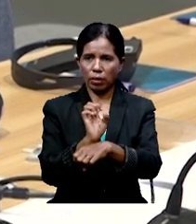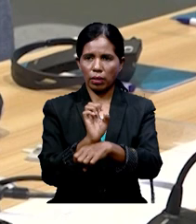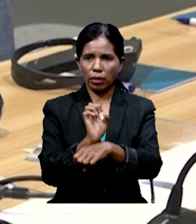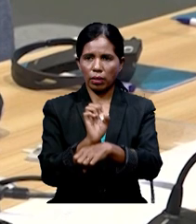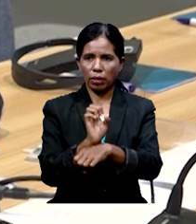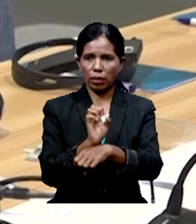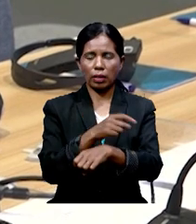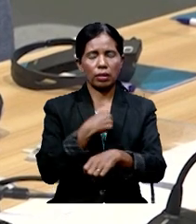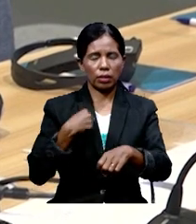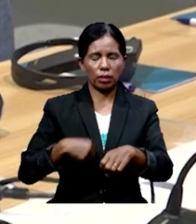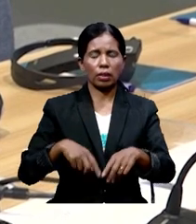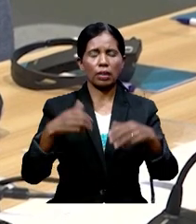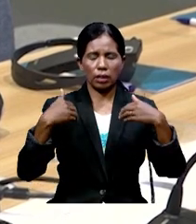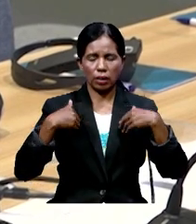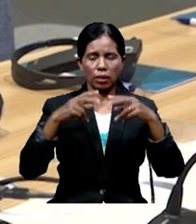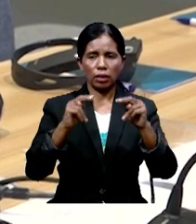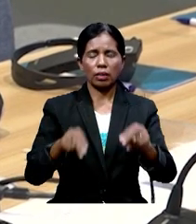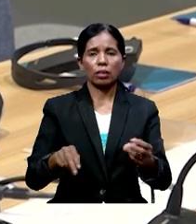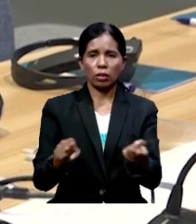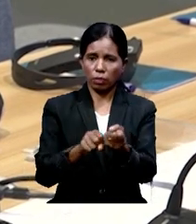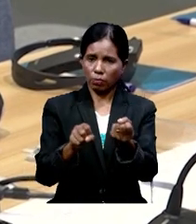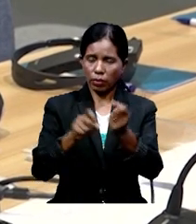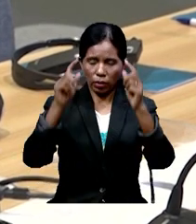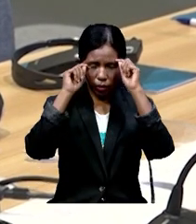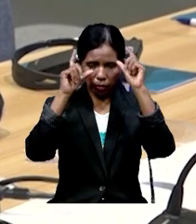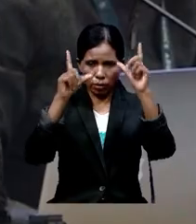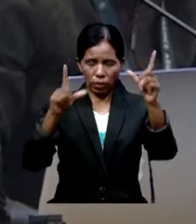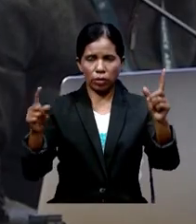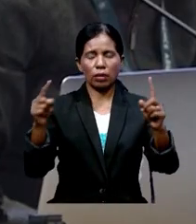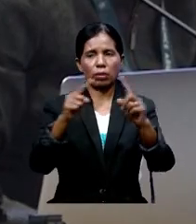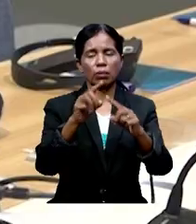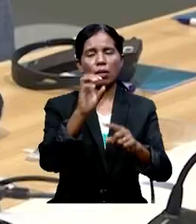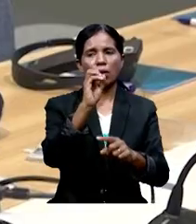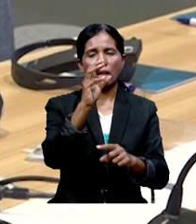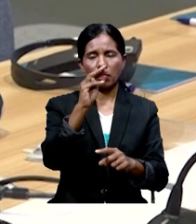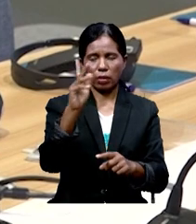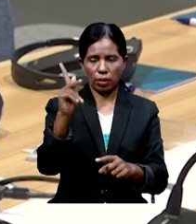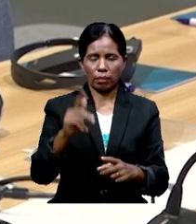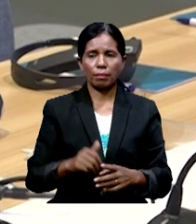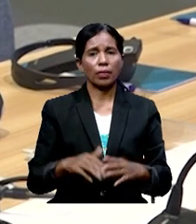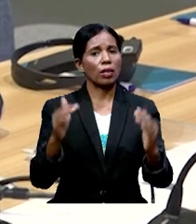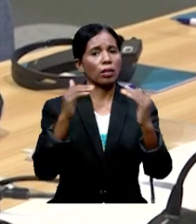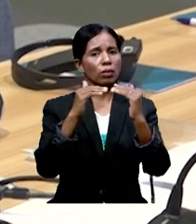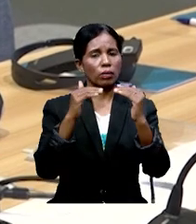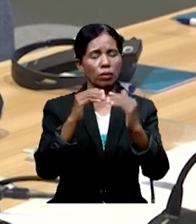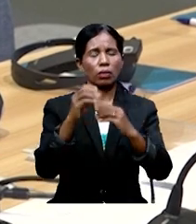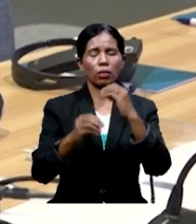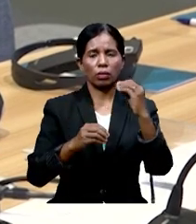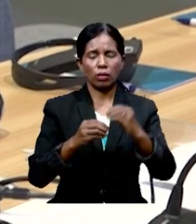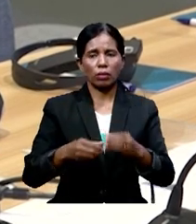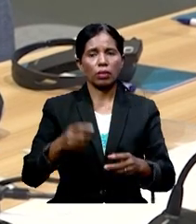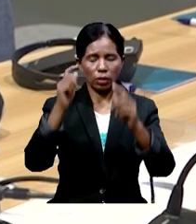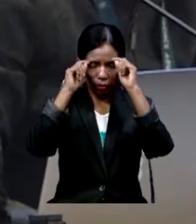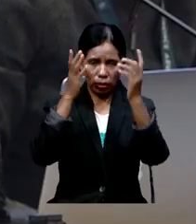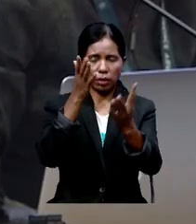China has persistently supported Timor-Leste's accession to the WTO. Reunión mesa redonda con la pos adhesión